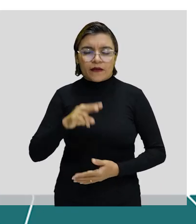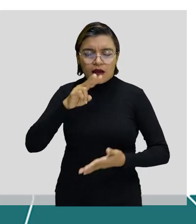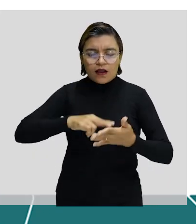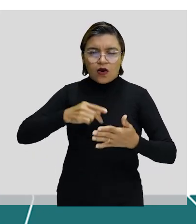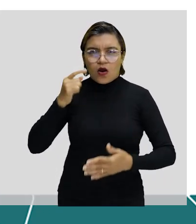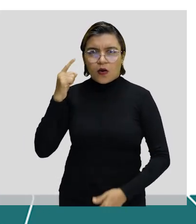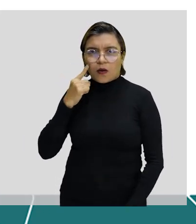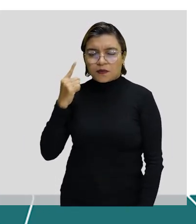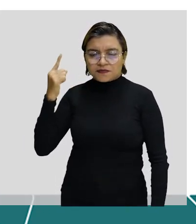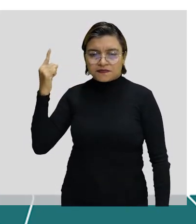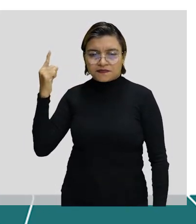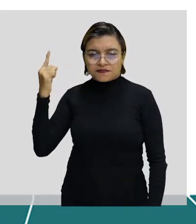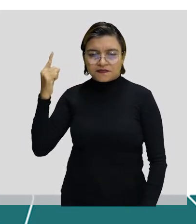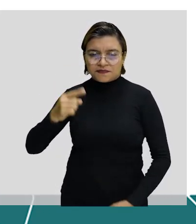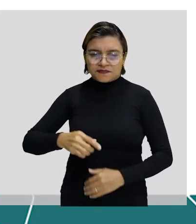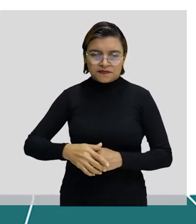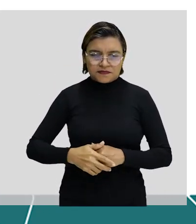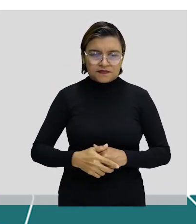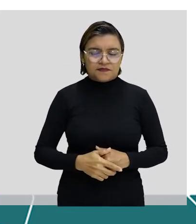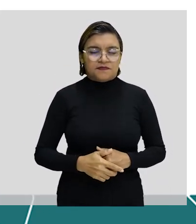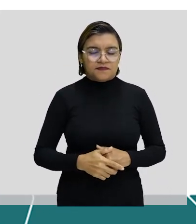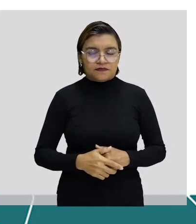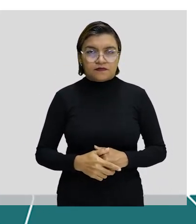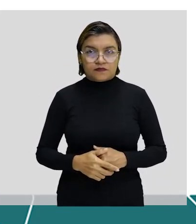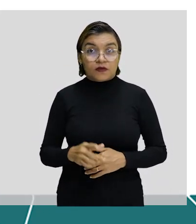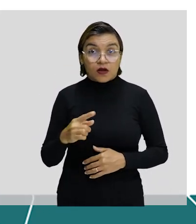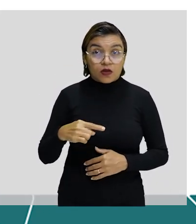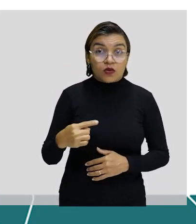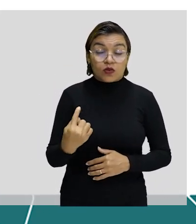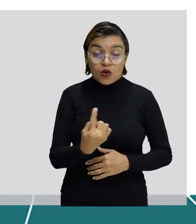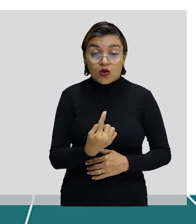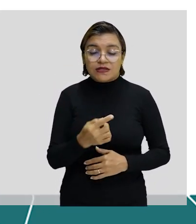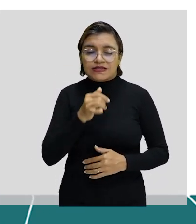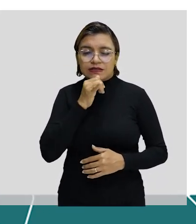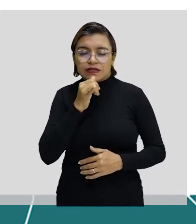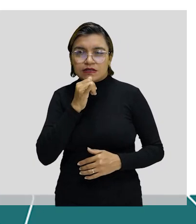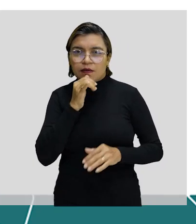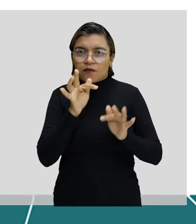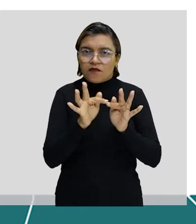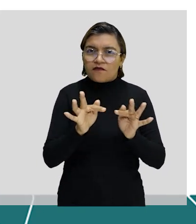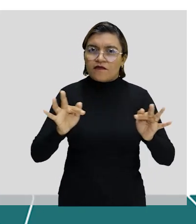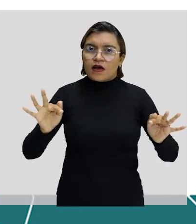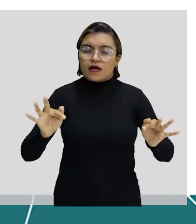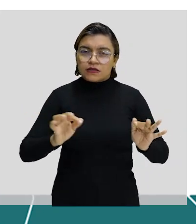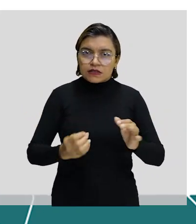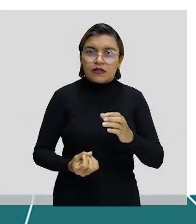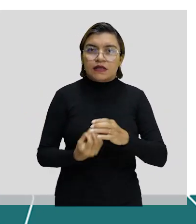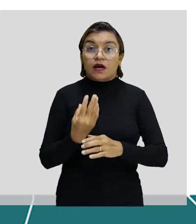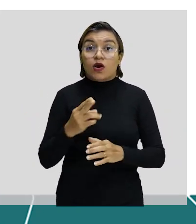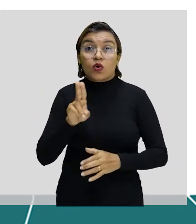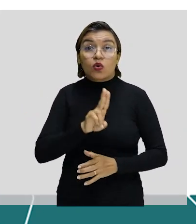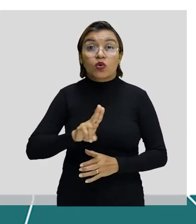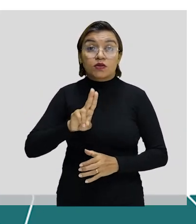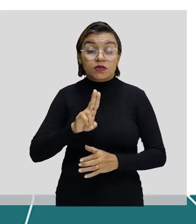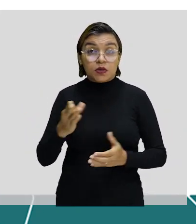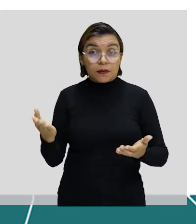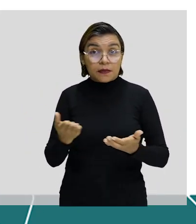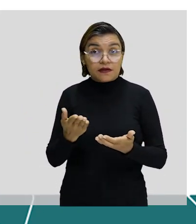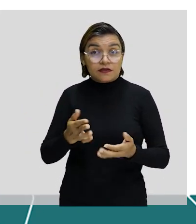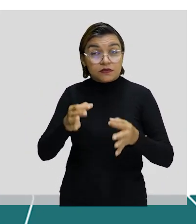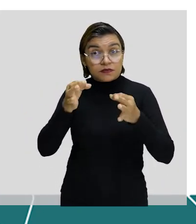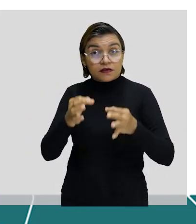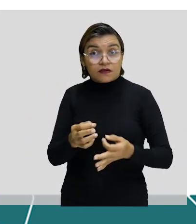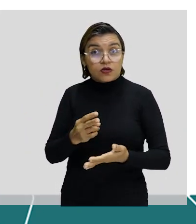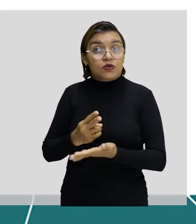perfect continuous affirmative sentence. Vamos construir sentenças usando o presente perfeito contínuo.